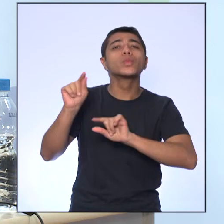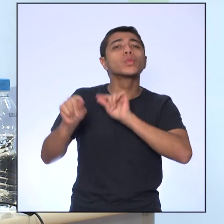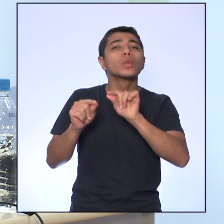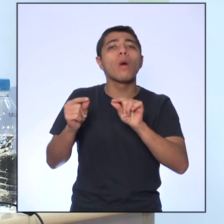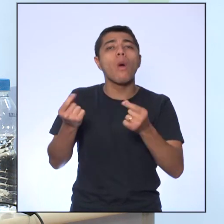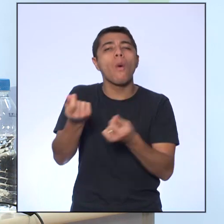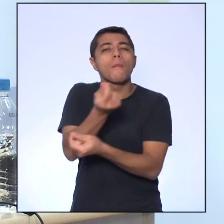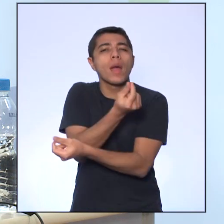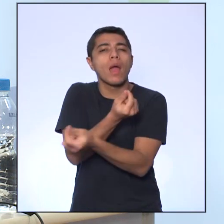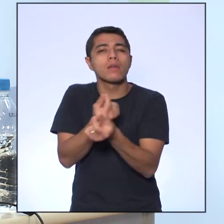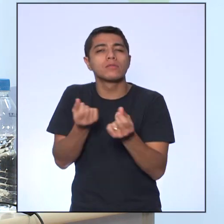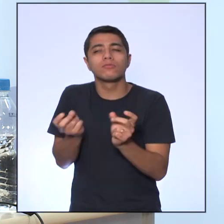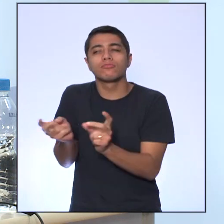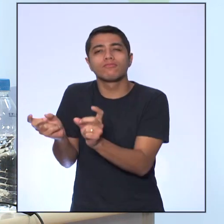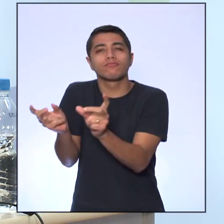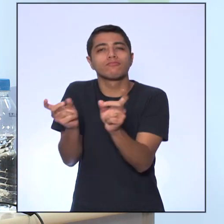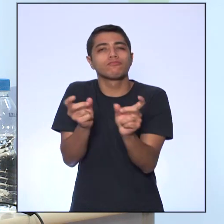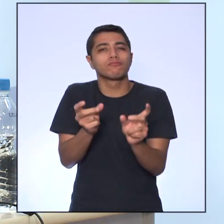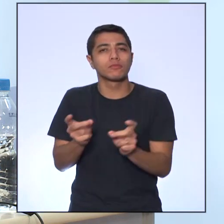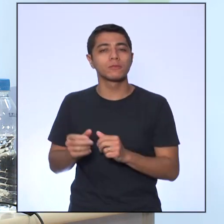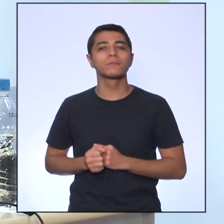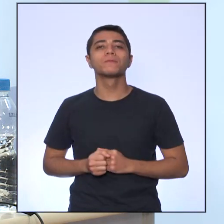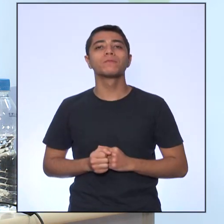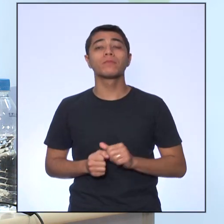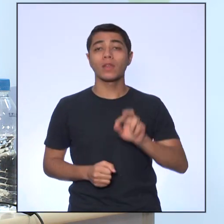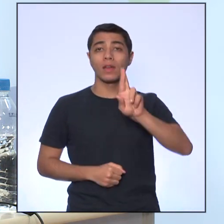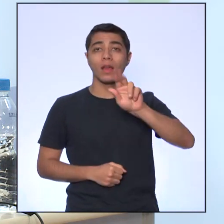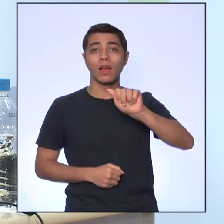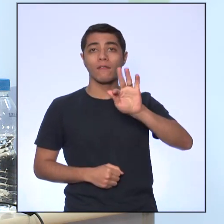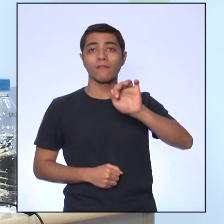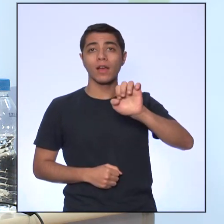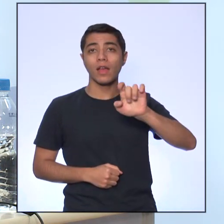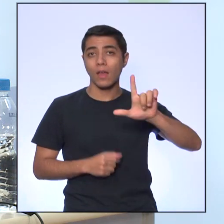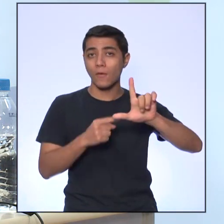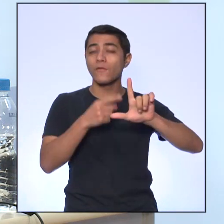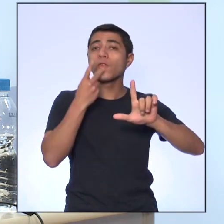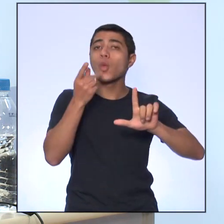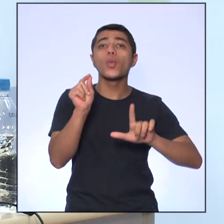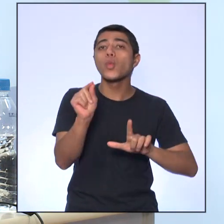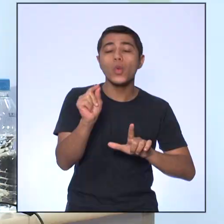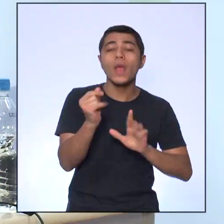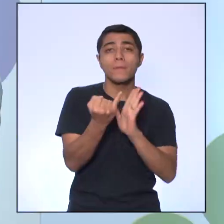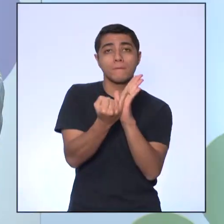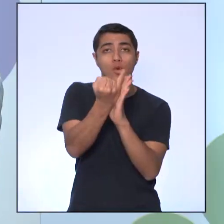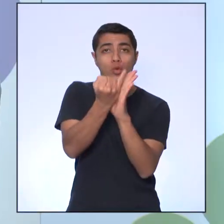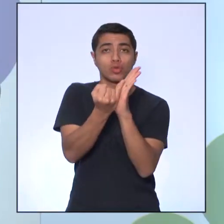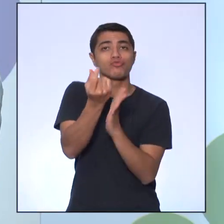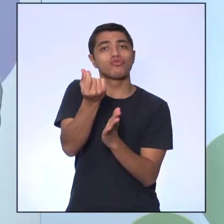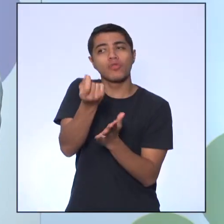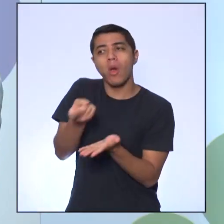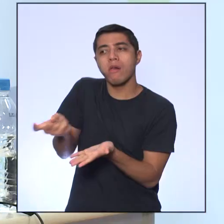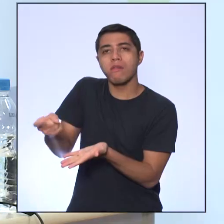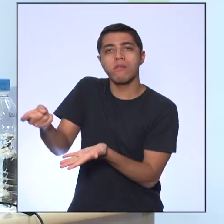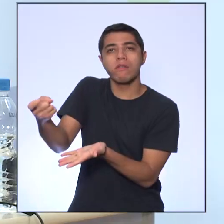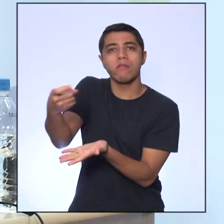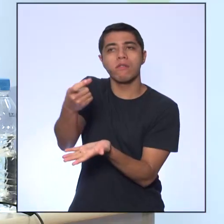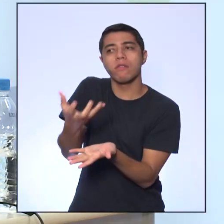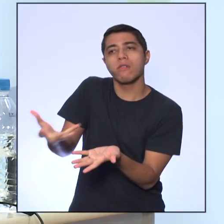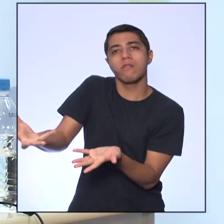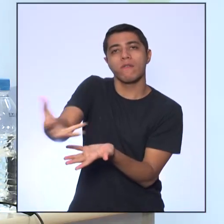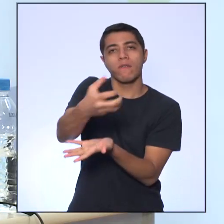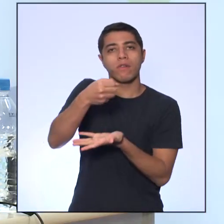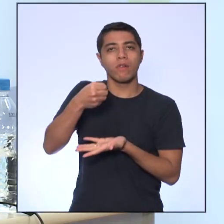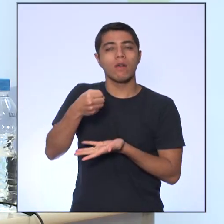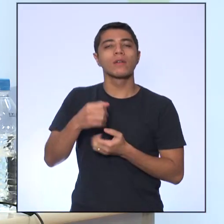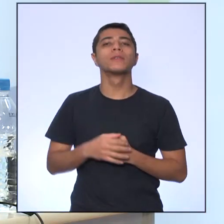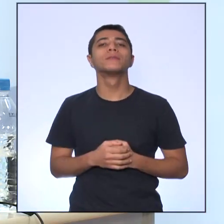Rafael, ele nos diz que a imagem está nos mostrando coleta de impostos. uhum. E o Mateus fala que